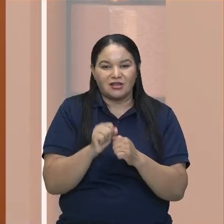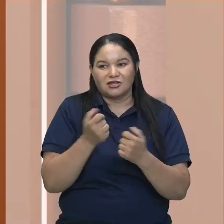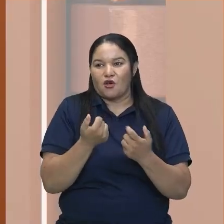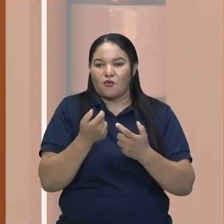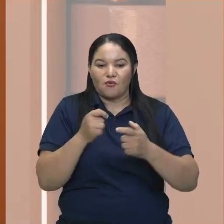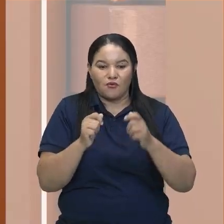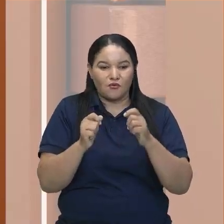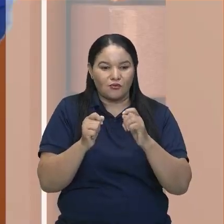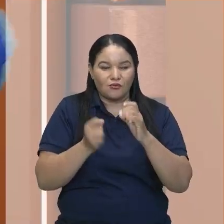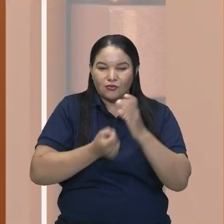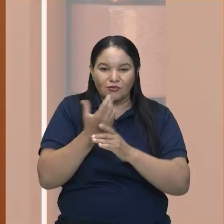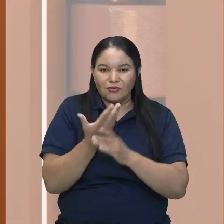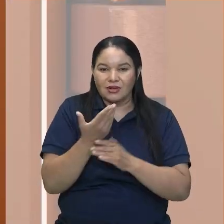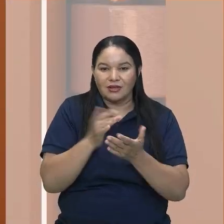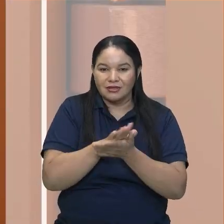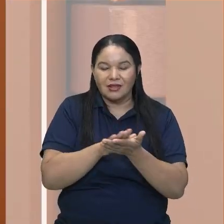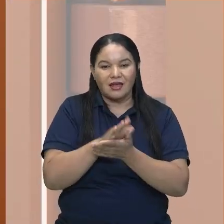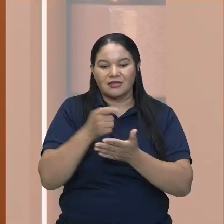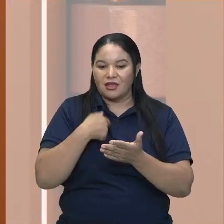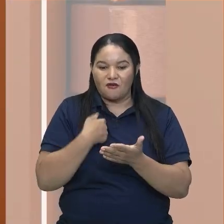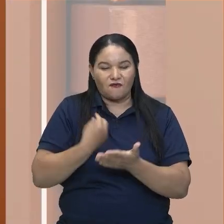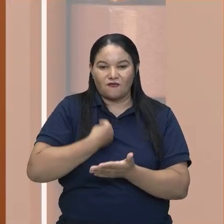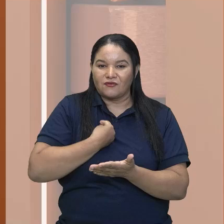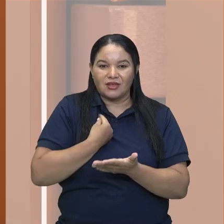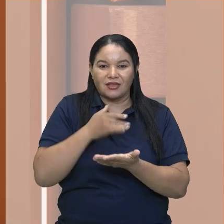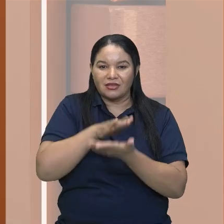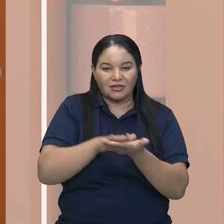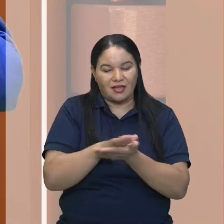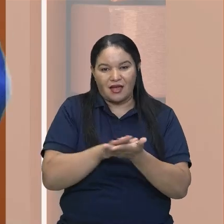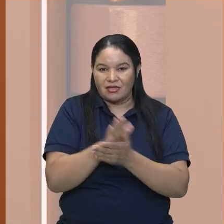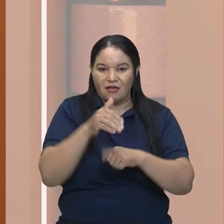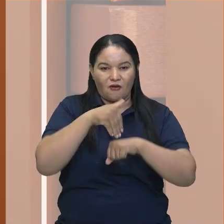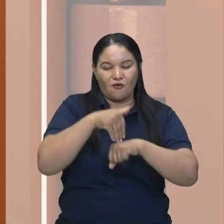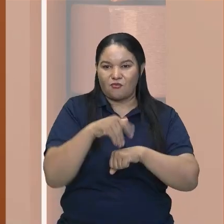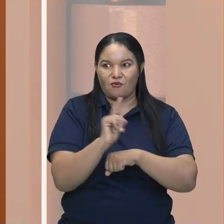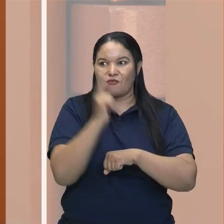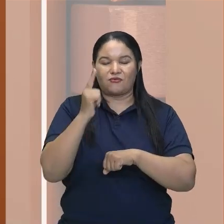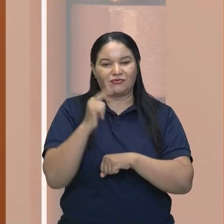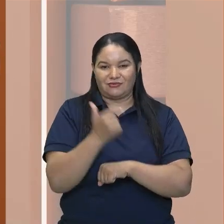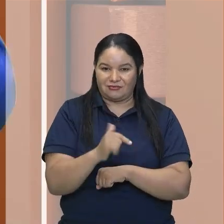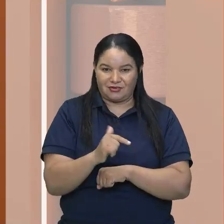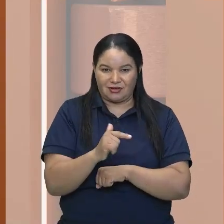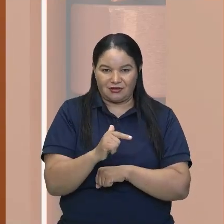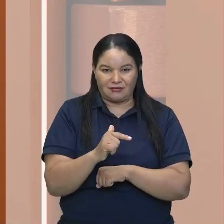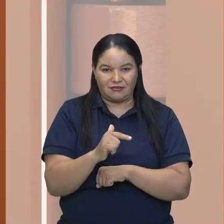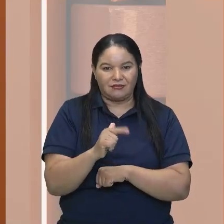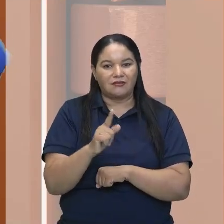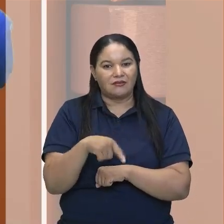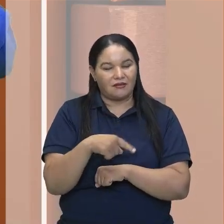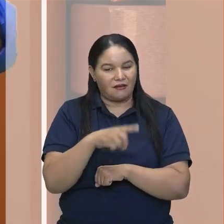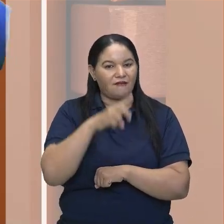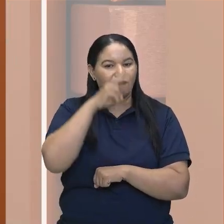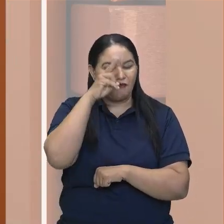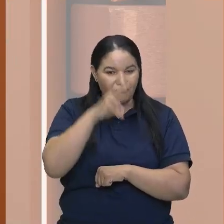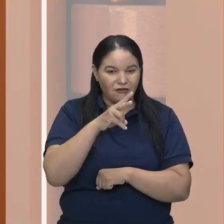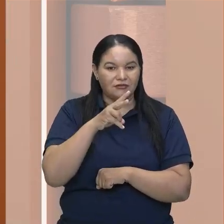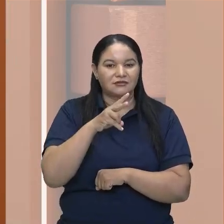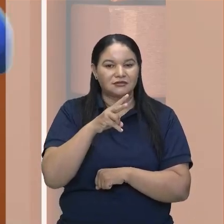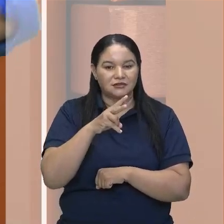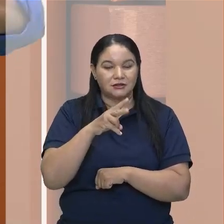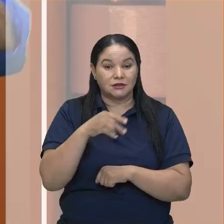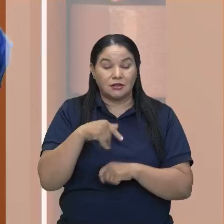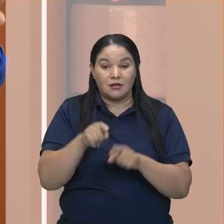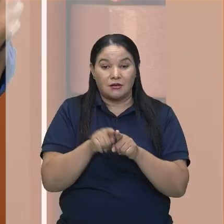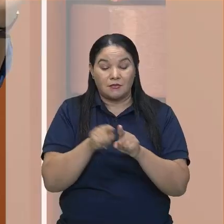construí, por aquilo que eu não me tornei. É interessante, é forte e é interessante. E são as